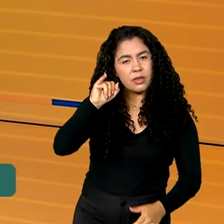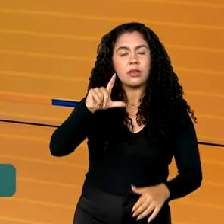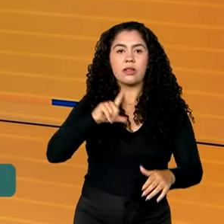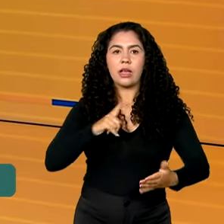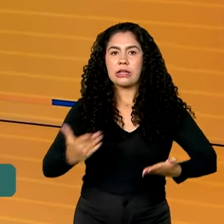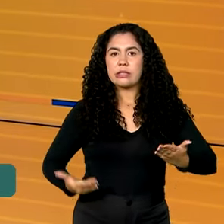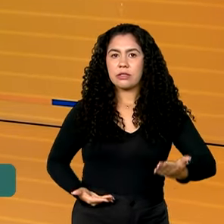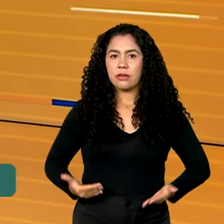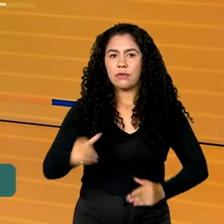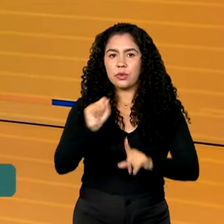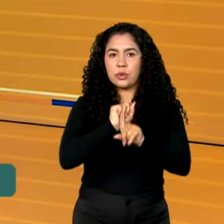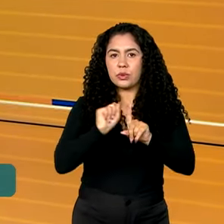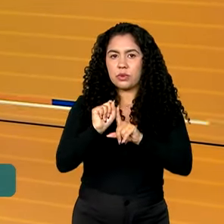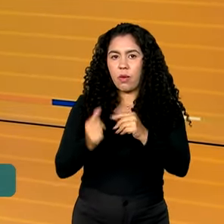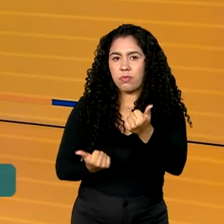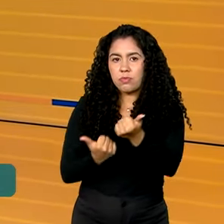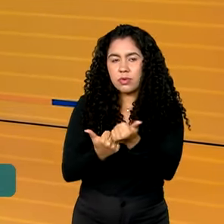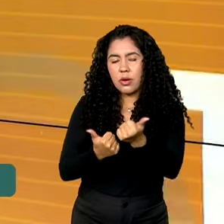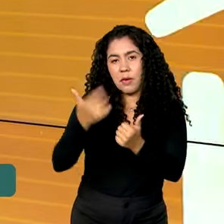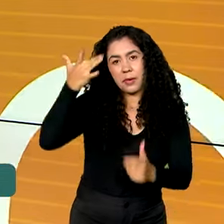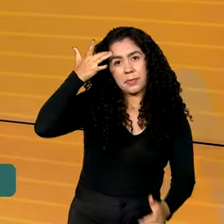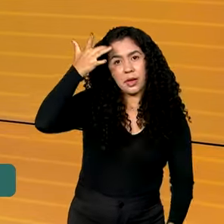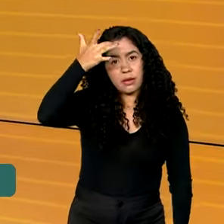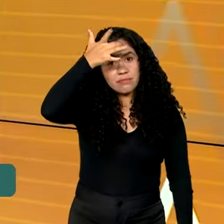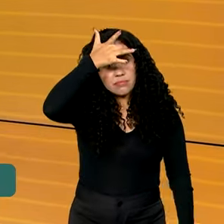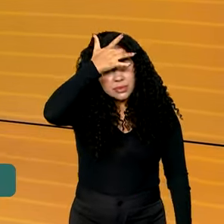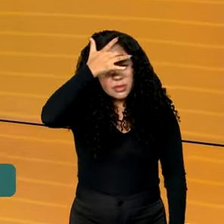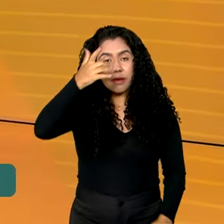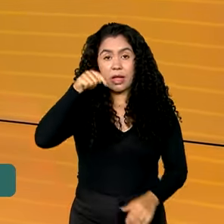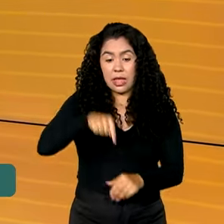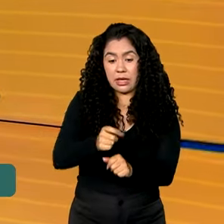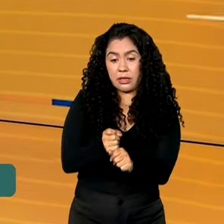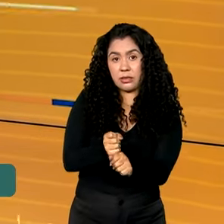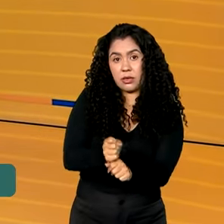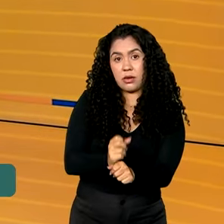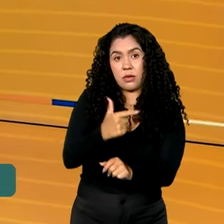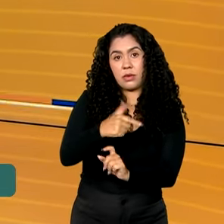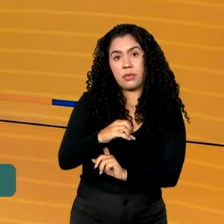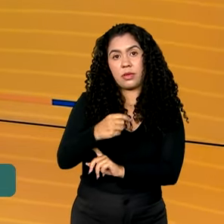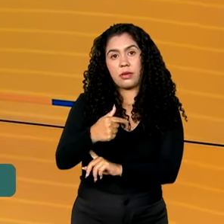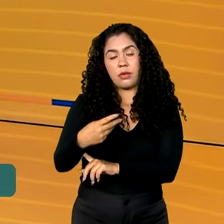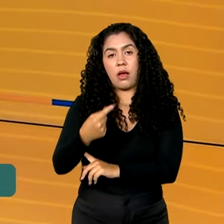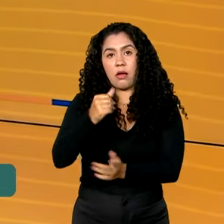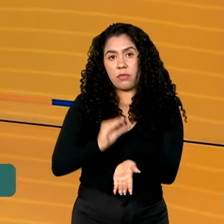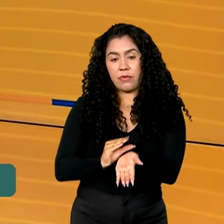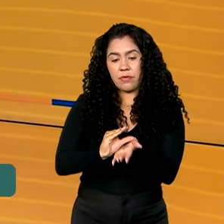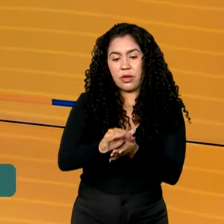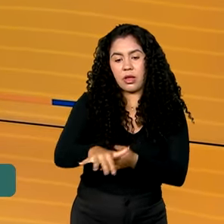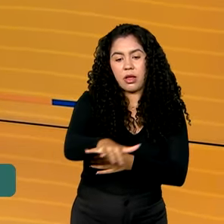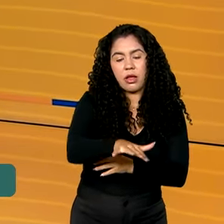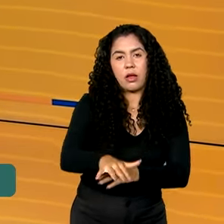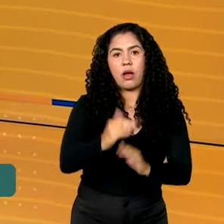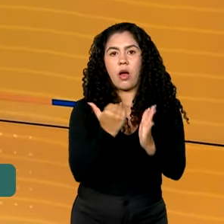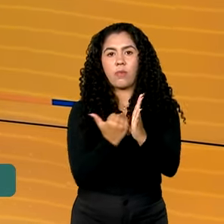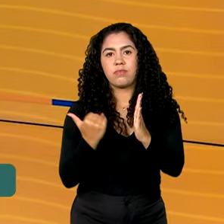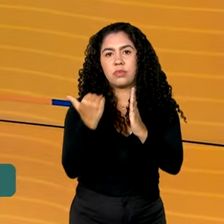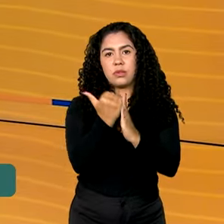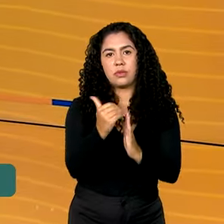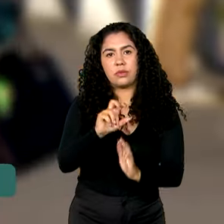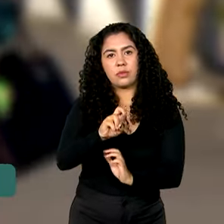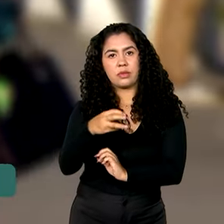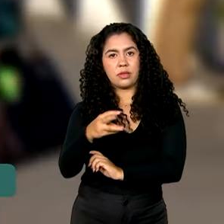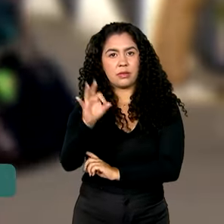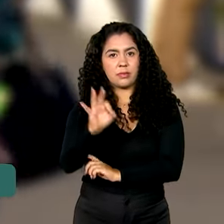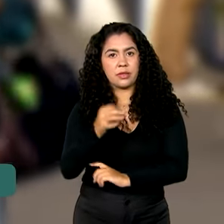e de cuidados voltados à saúde mental. Só neste ano, o investimento no setor aumentou